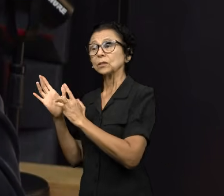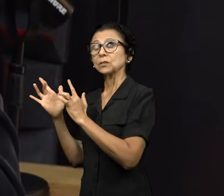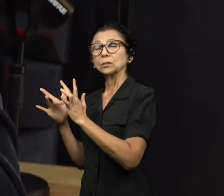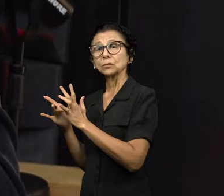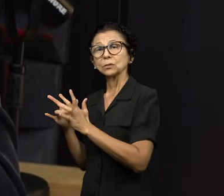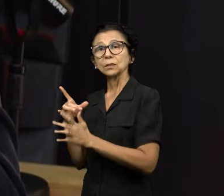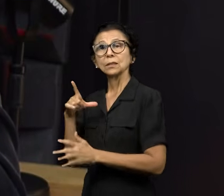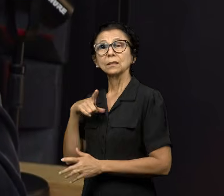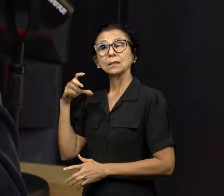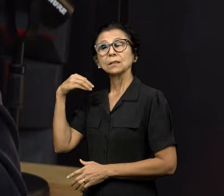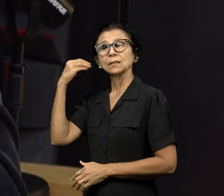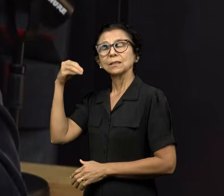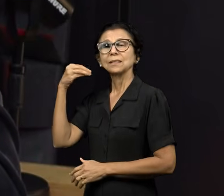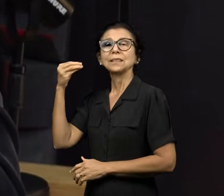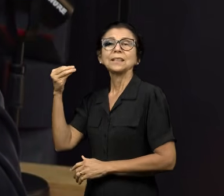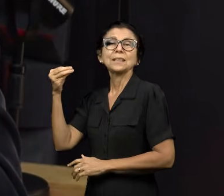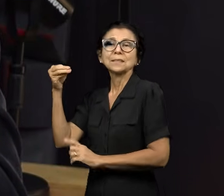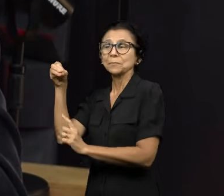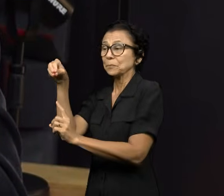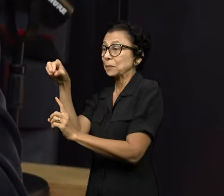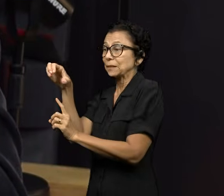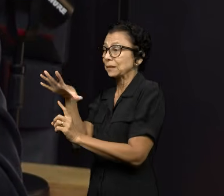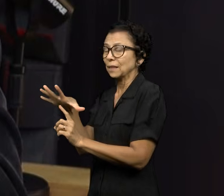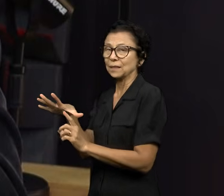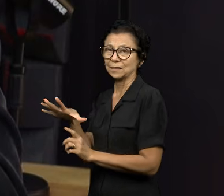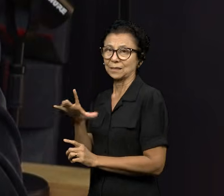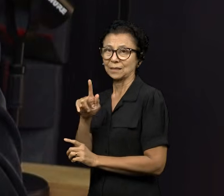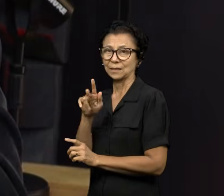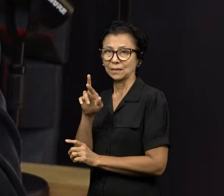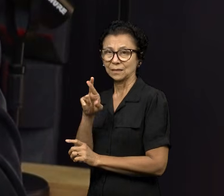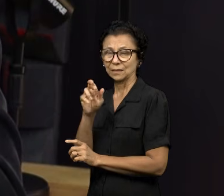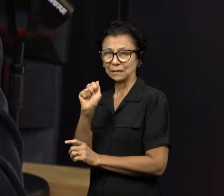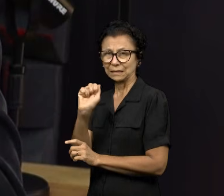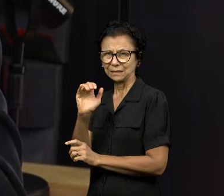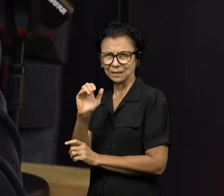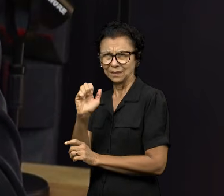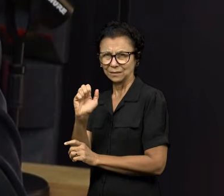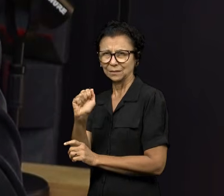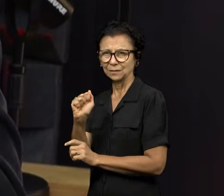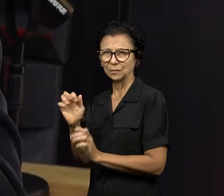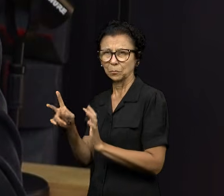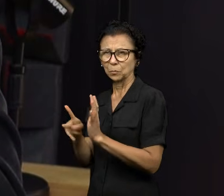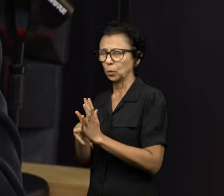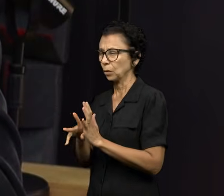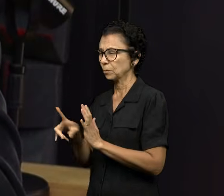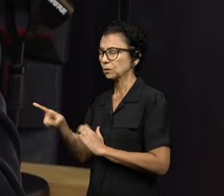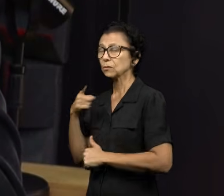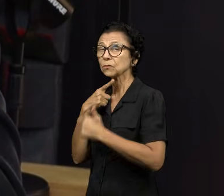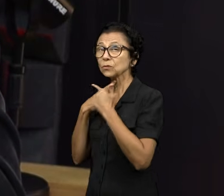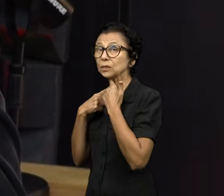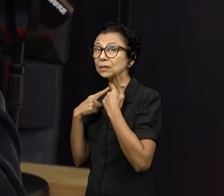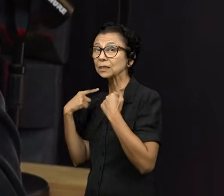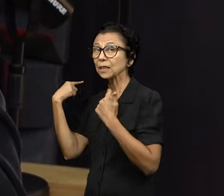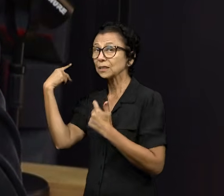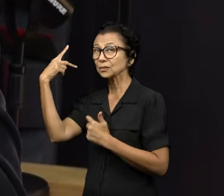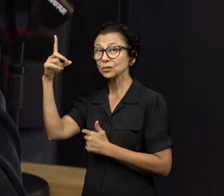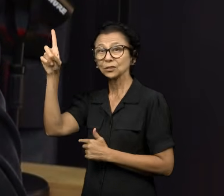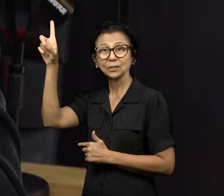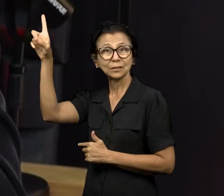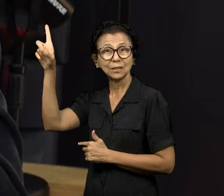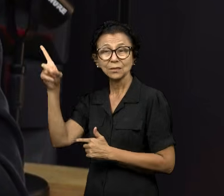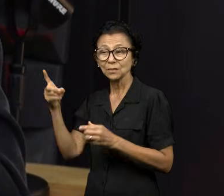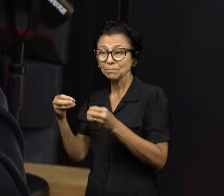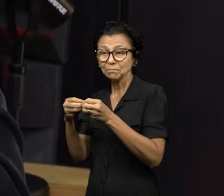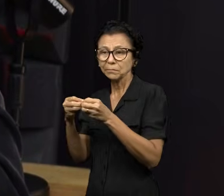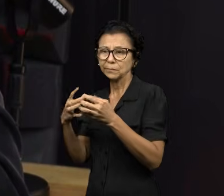experiência pela graça. Sim. É um ato maravilhoso, é uma operação de maravilhas de Deus. Eu